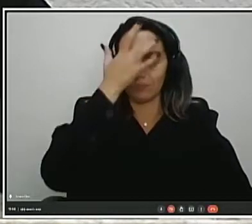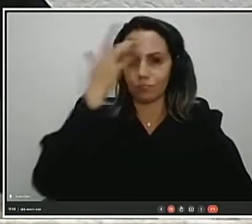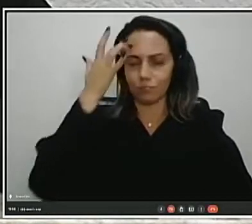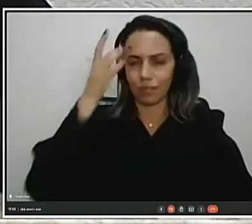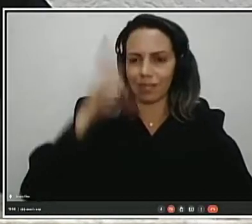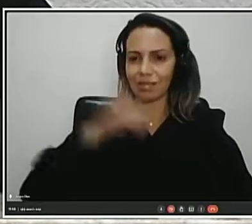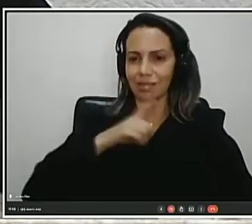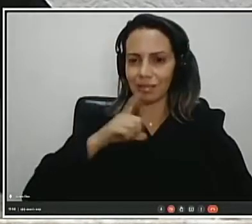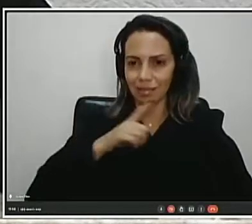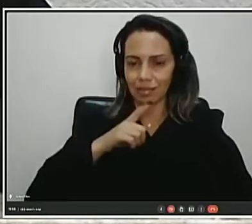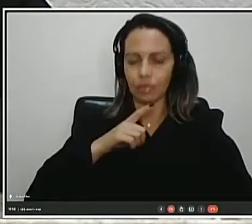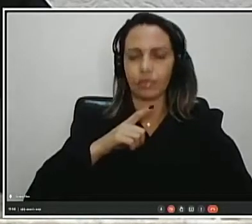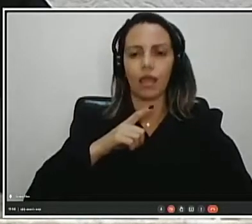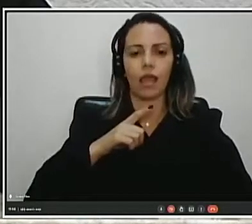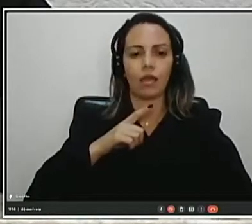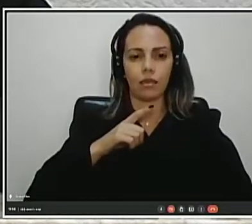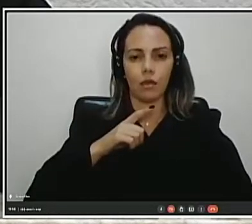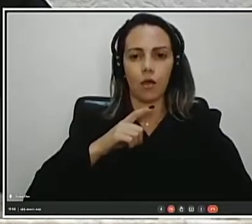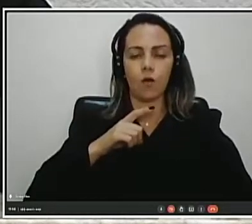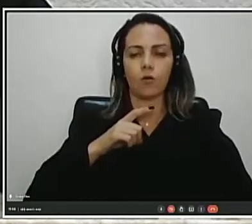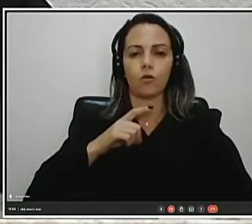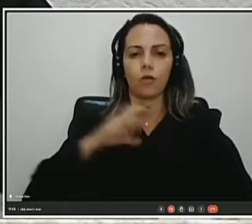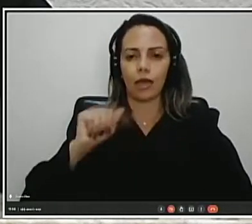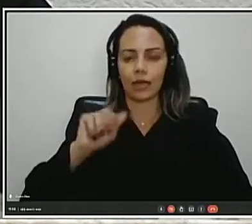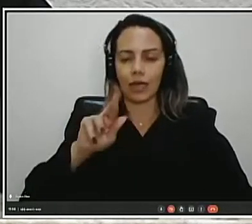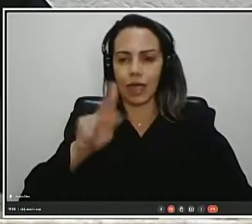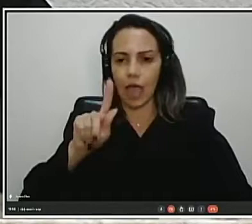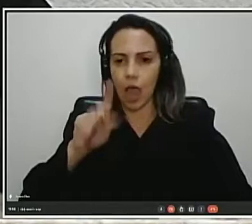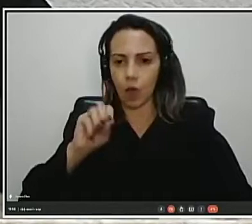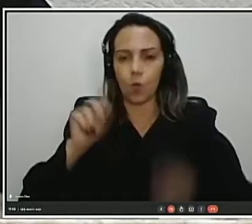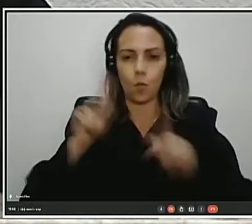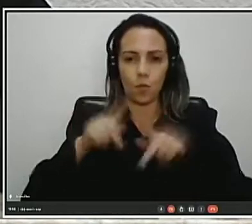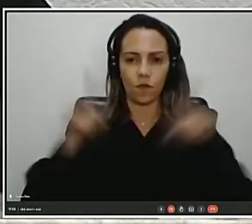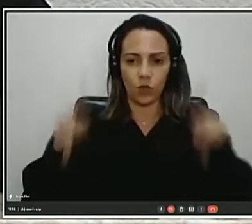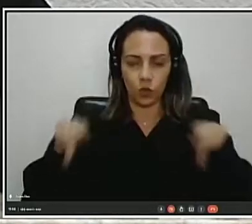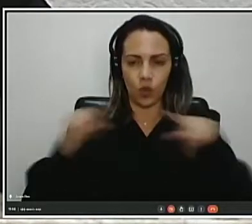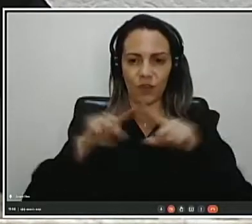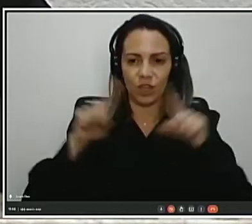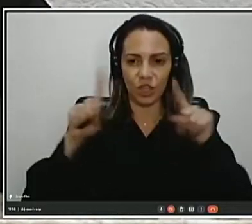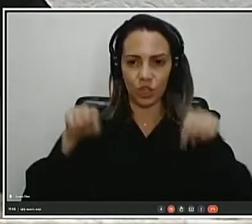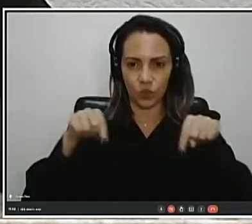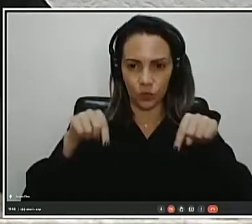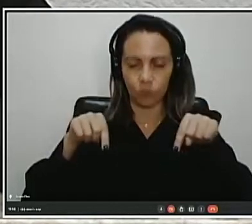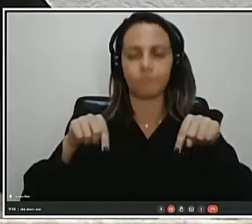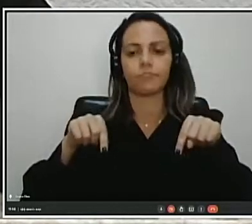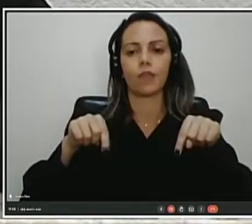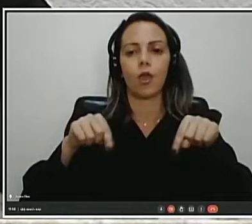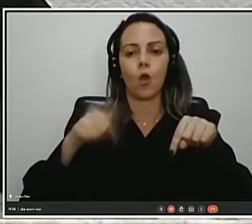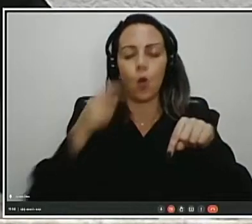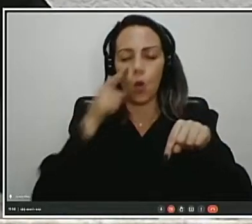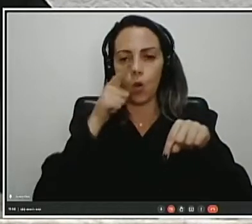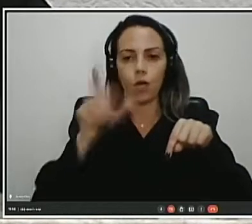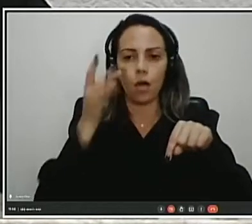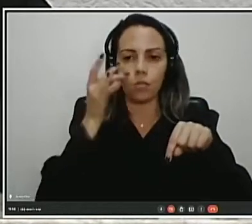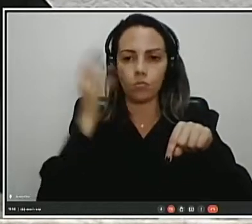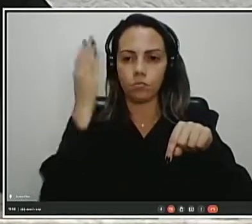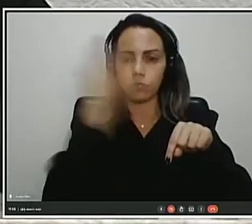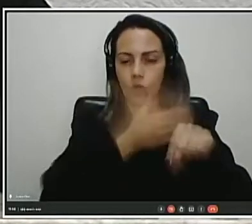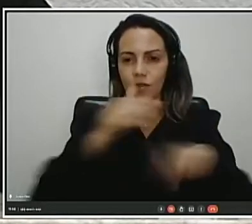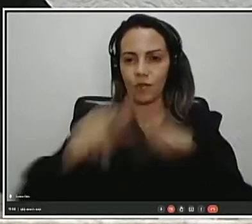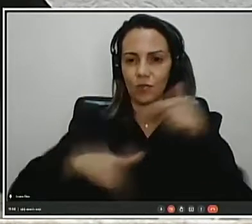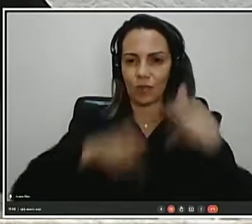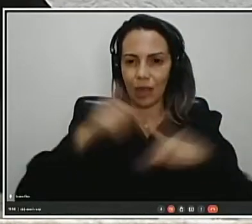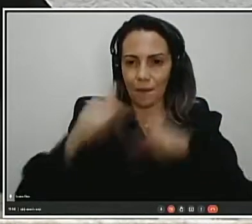efetivo de professor que comprovar exclusivamente tempo de efetivo exercício das funções de magistério